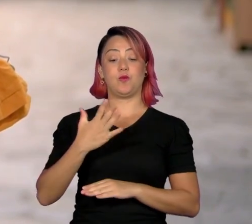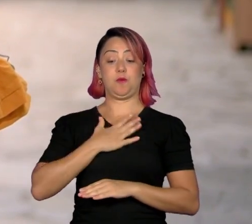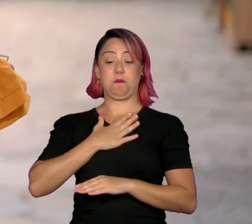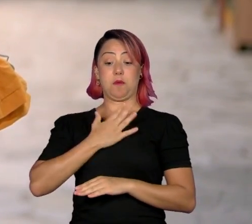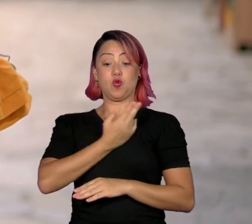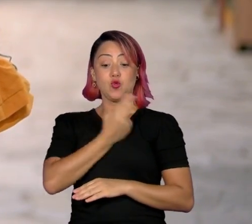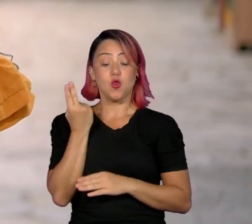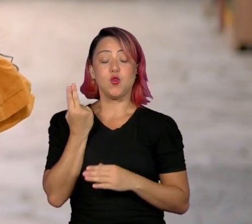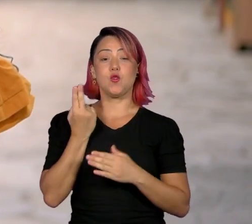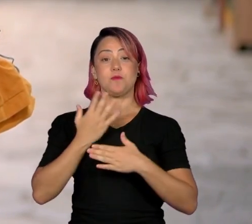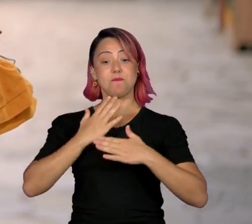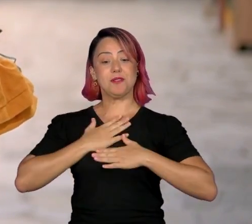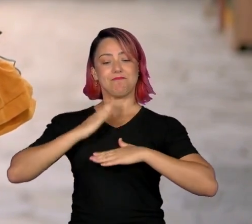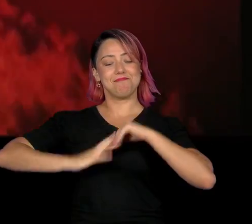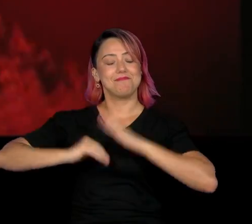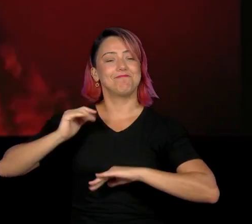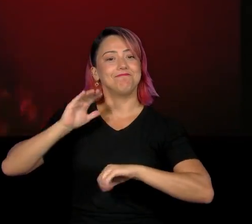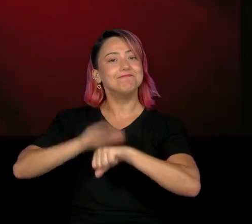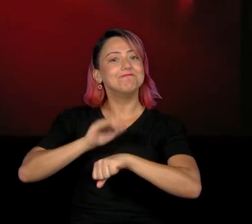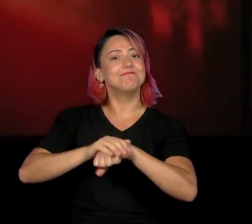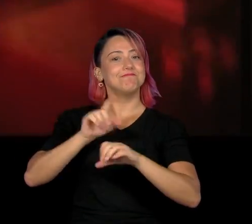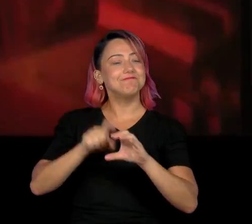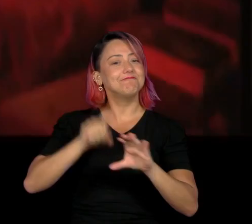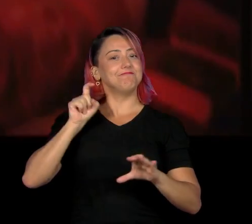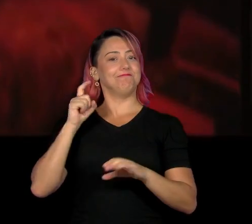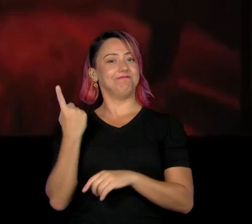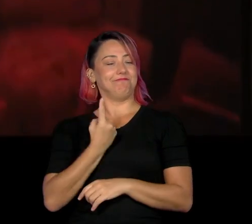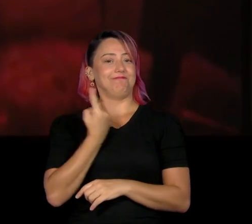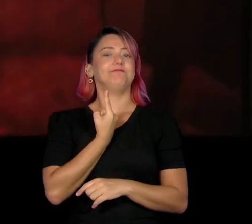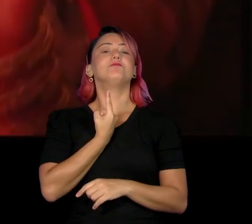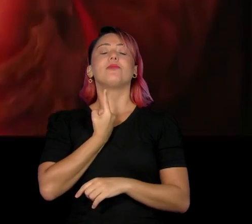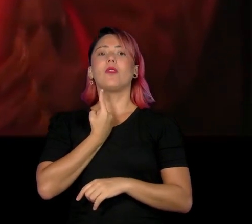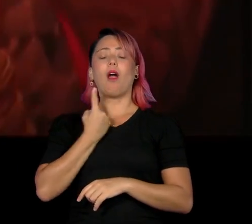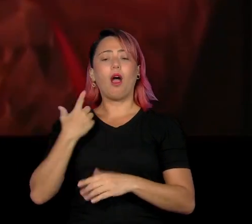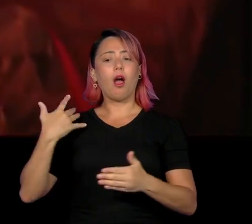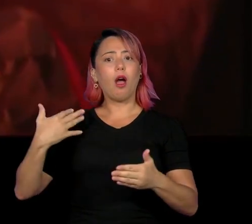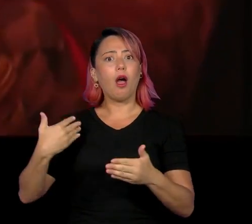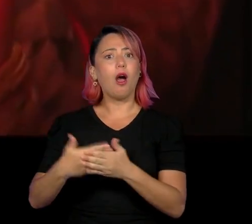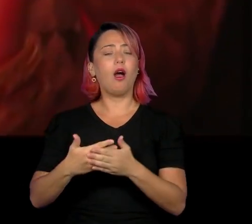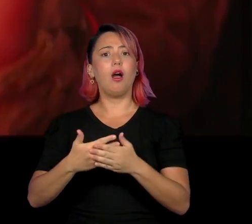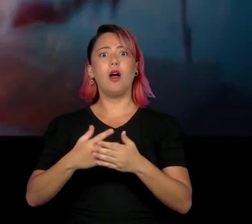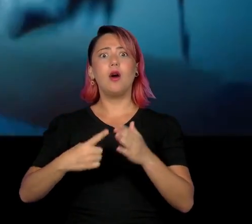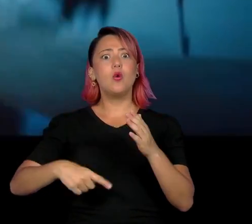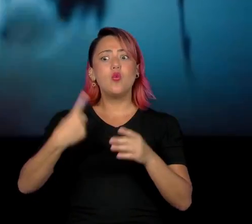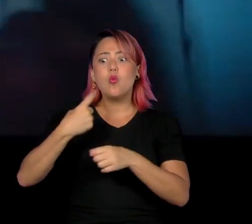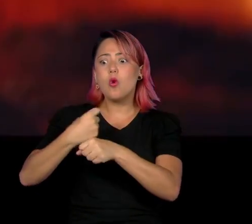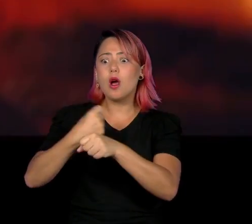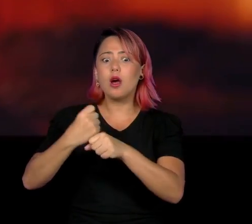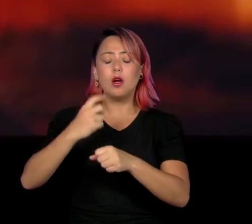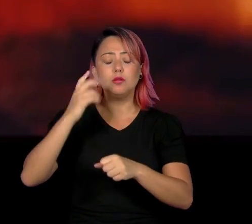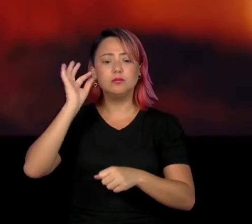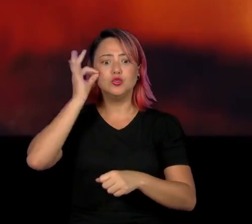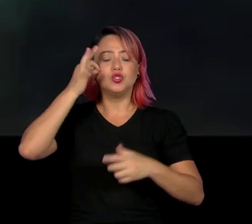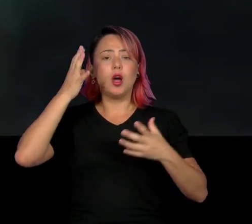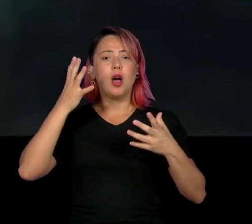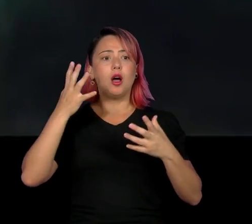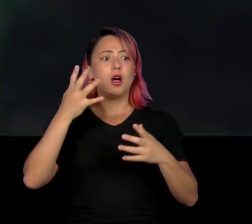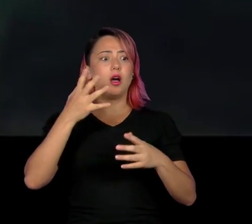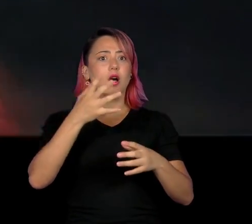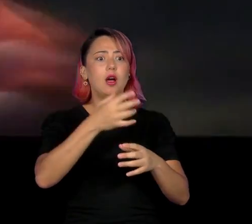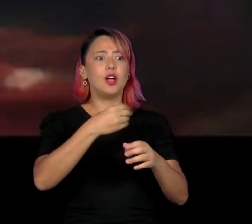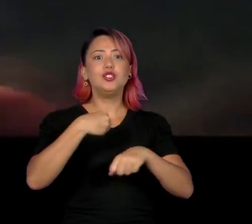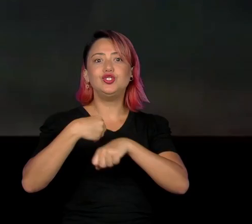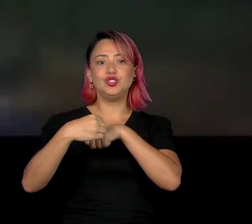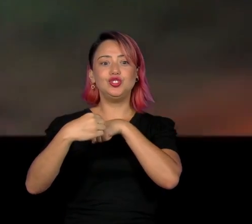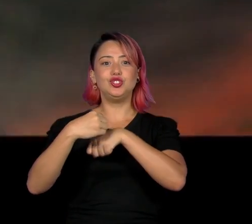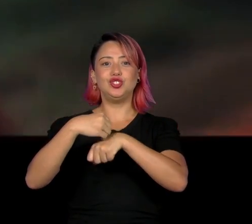2017. Que já no primeiro ano já foi indicado ao Grammy Latino como melhor